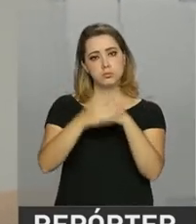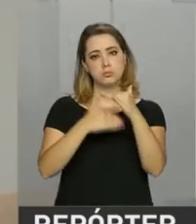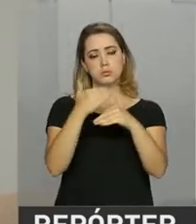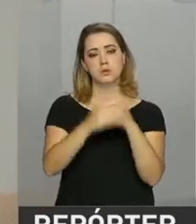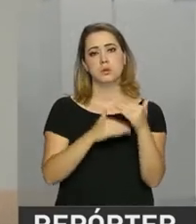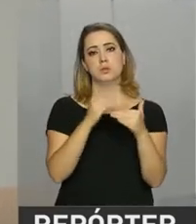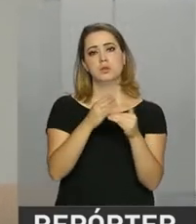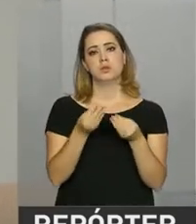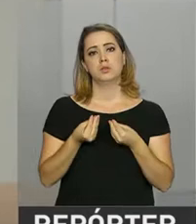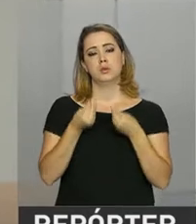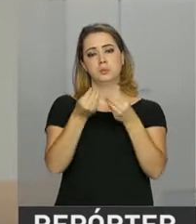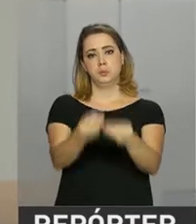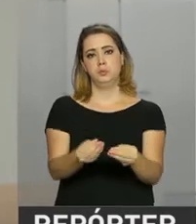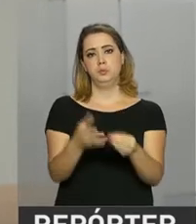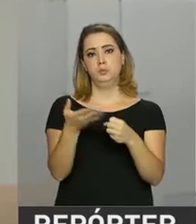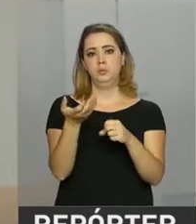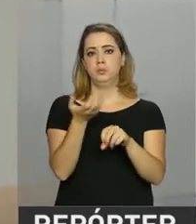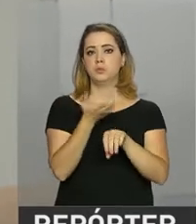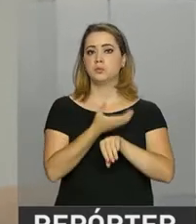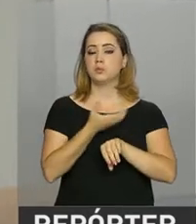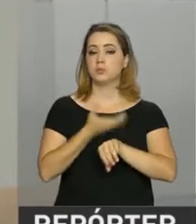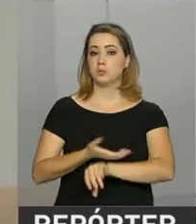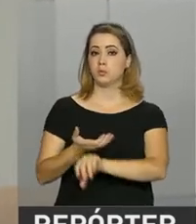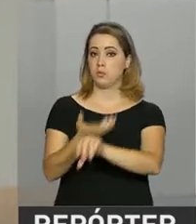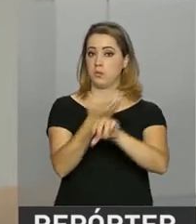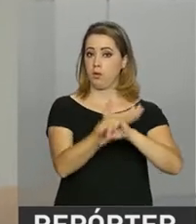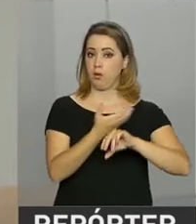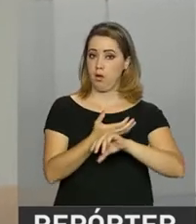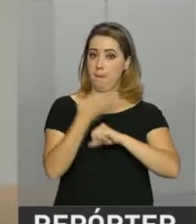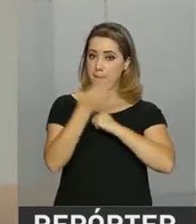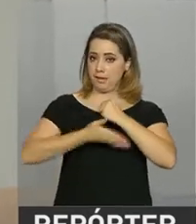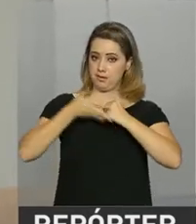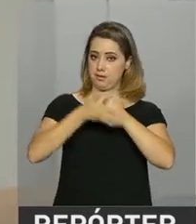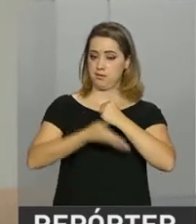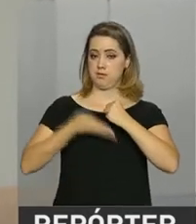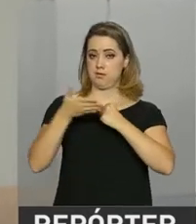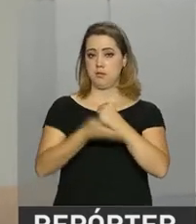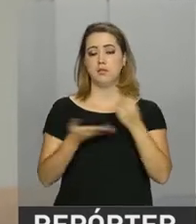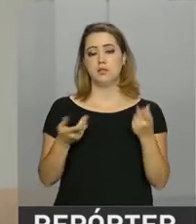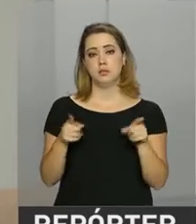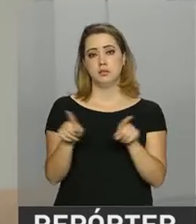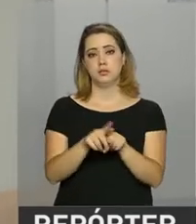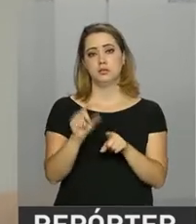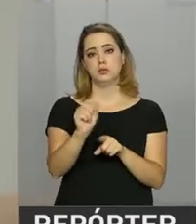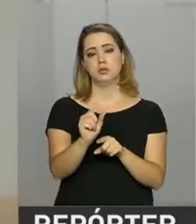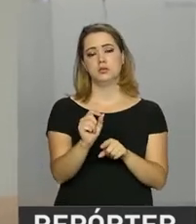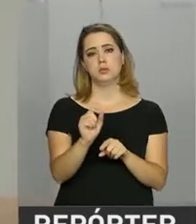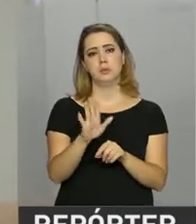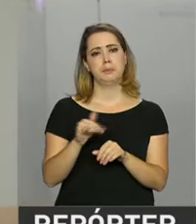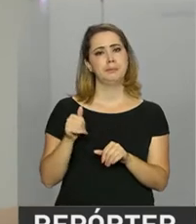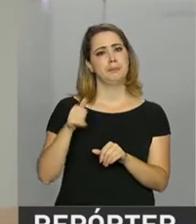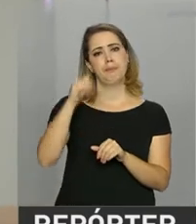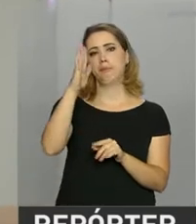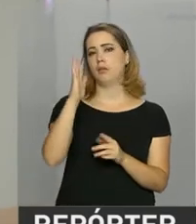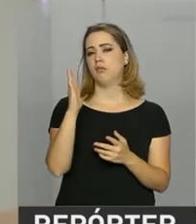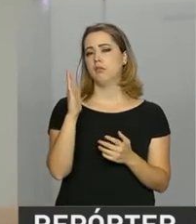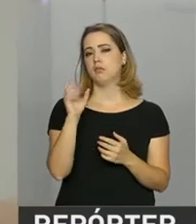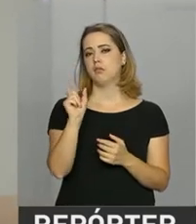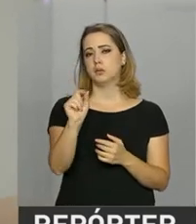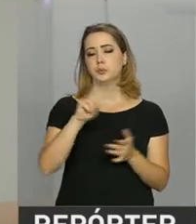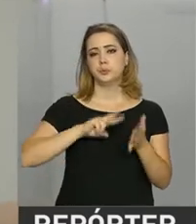legado para base nacional comum curricular uma referência ainda mais